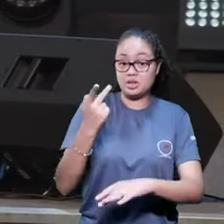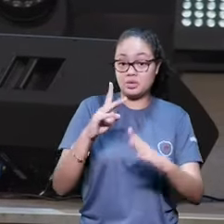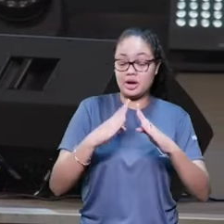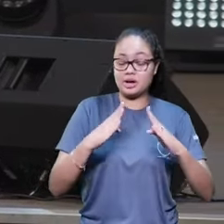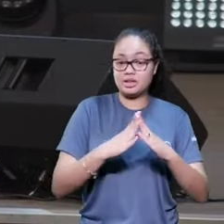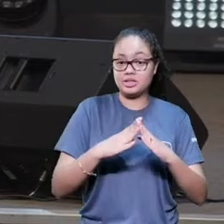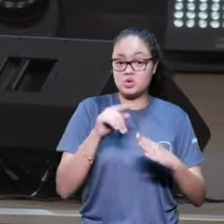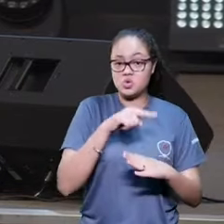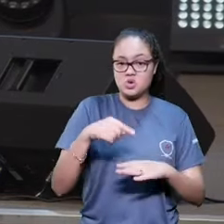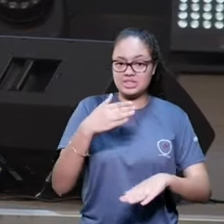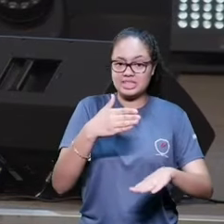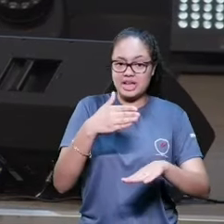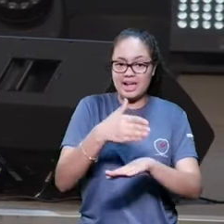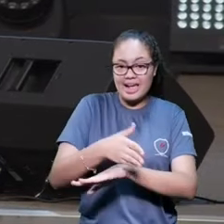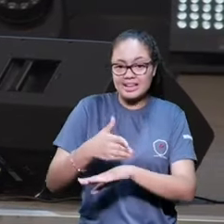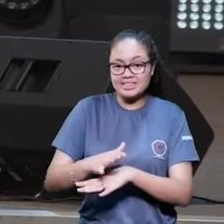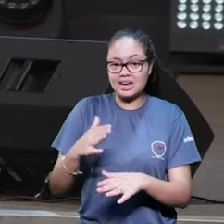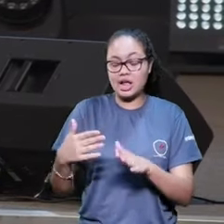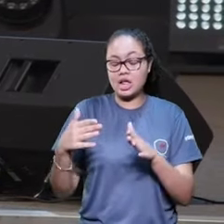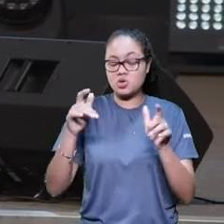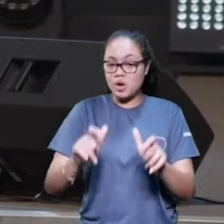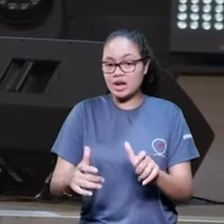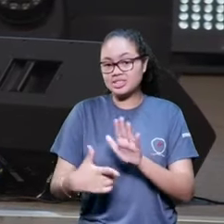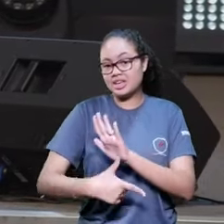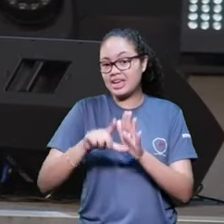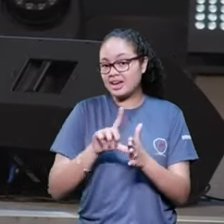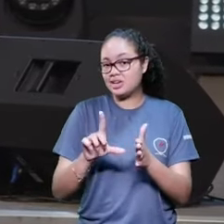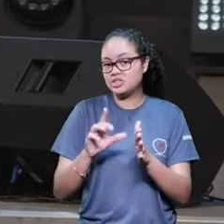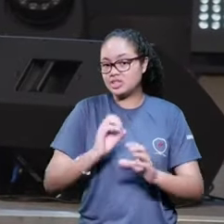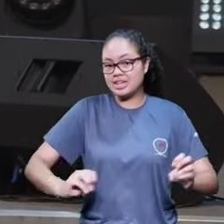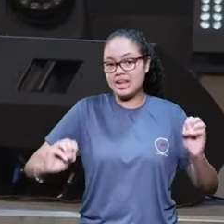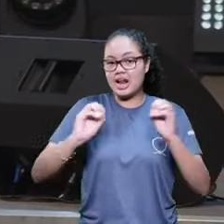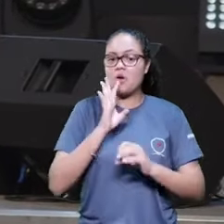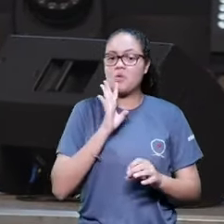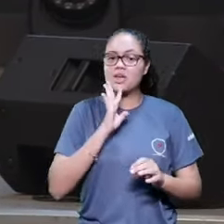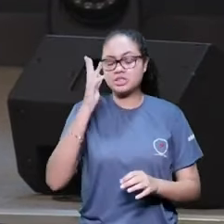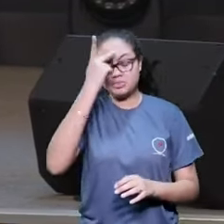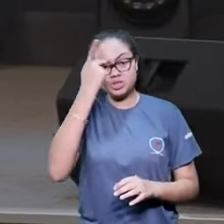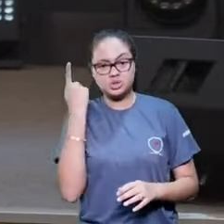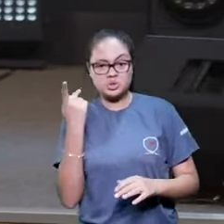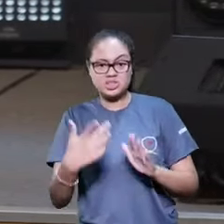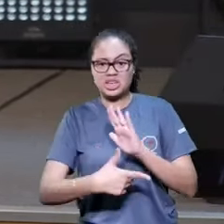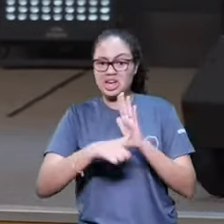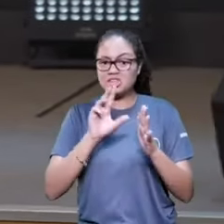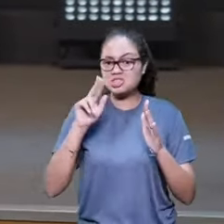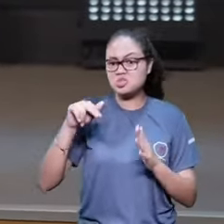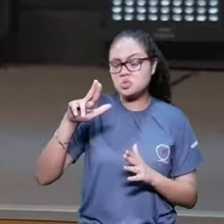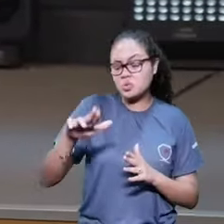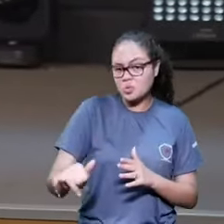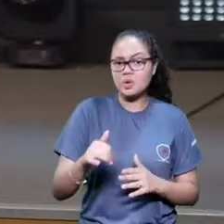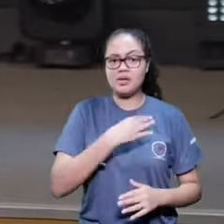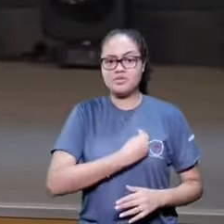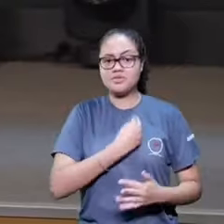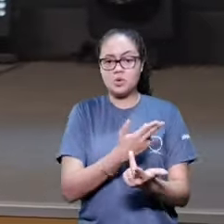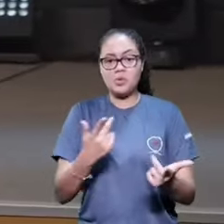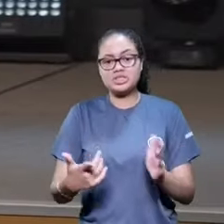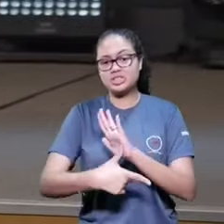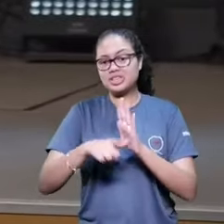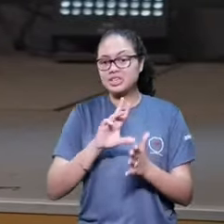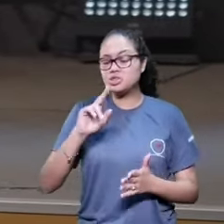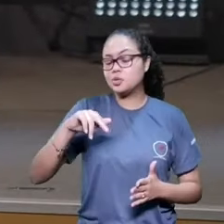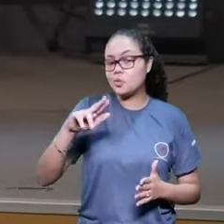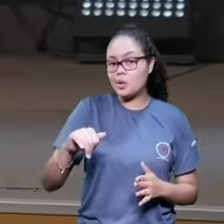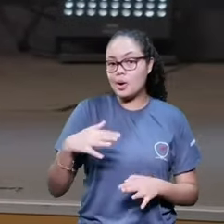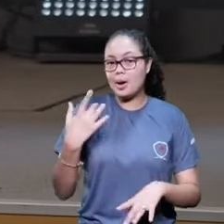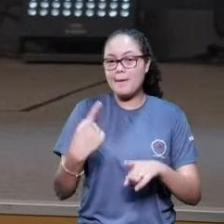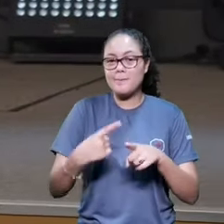você pisa em lugares que nunca esperou pisar, conhece pessoas que nunca esperou conhecer, vive coisas que nunca esperou viver. O que é isso, pastor? É porque eu